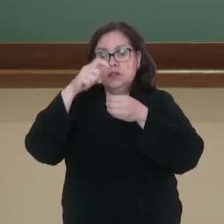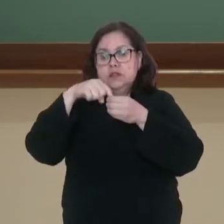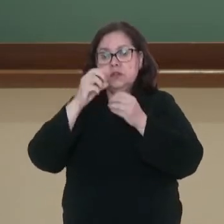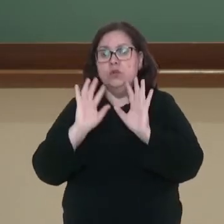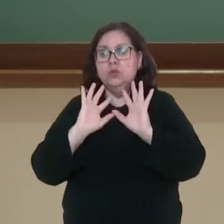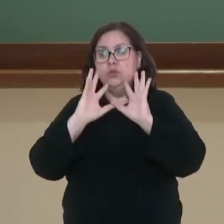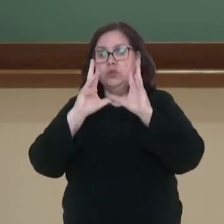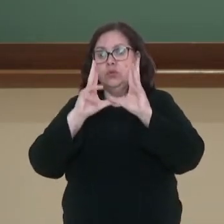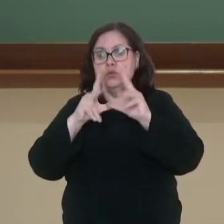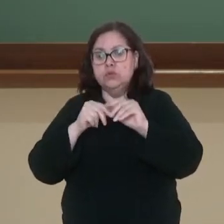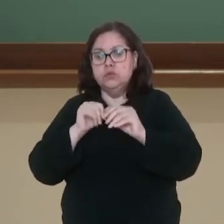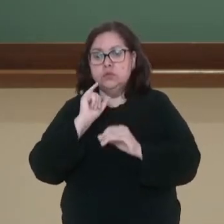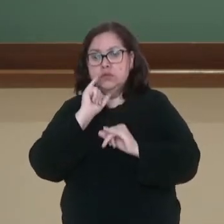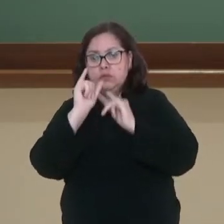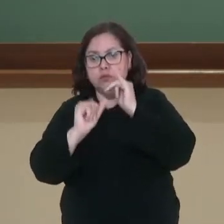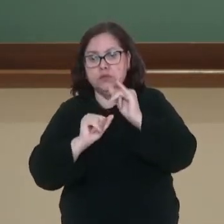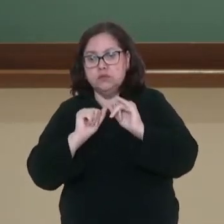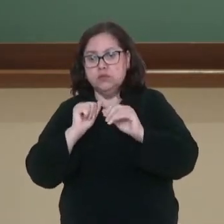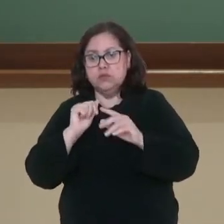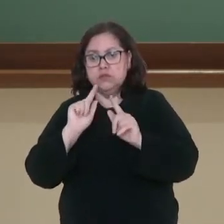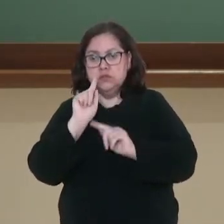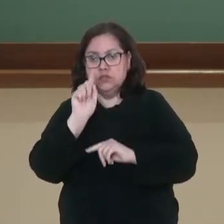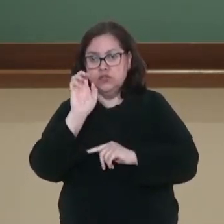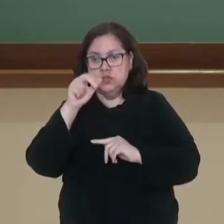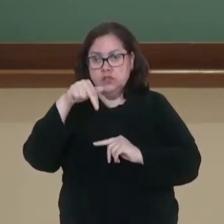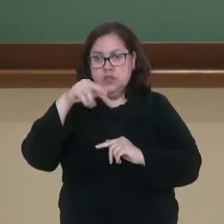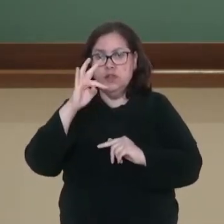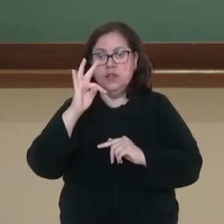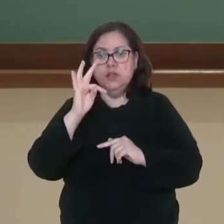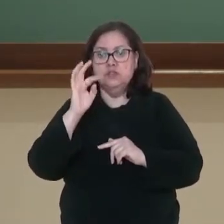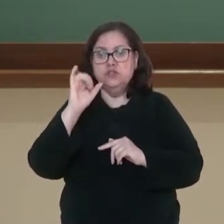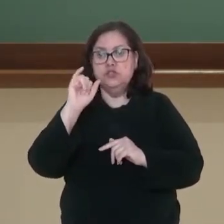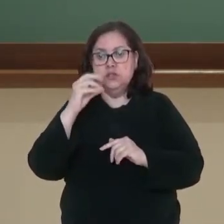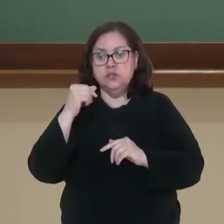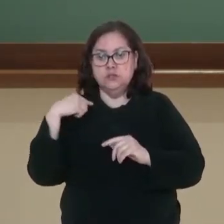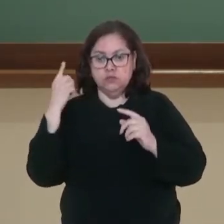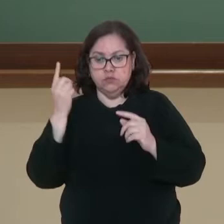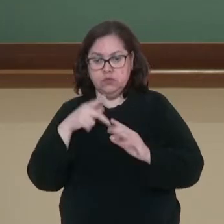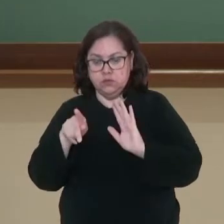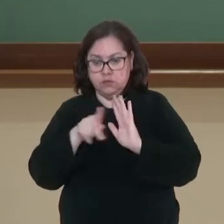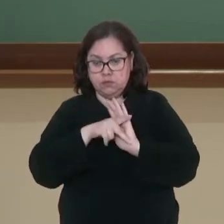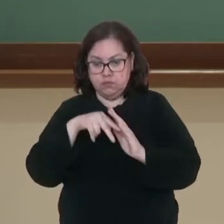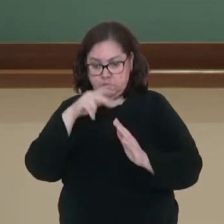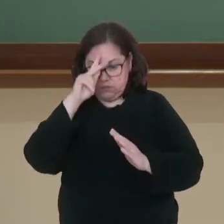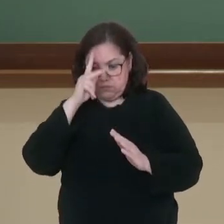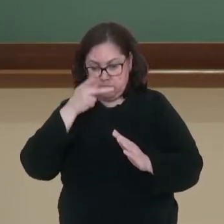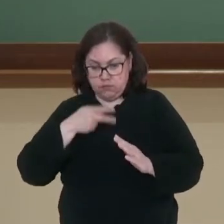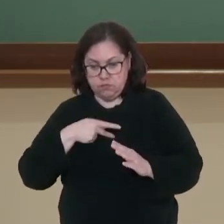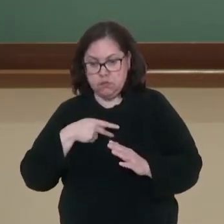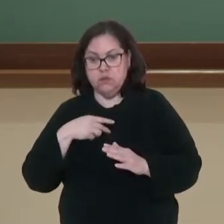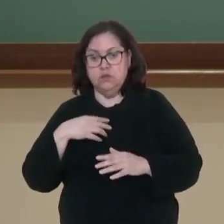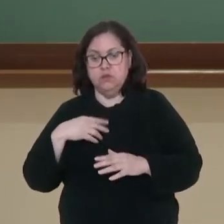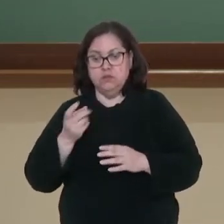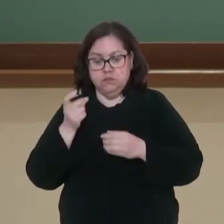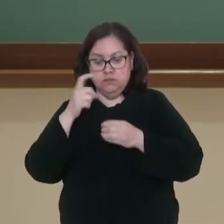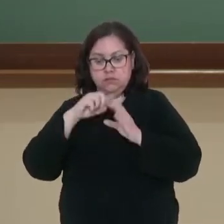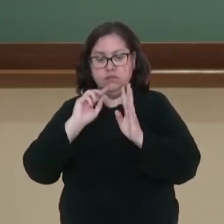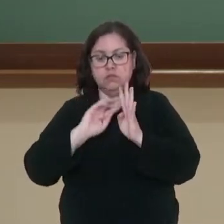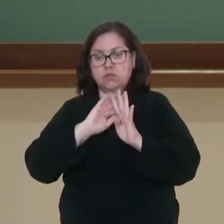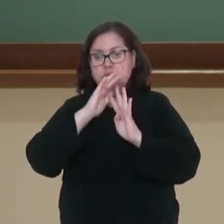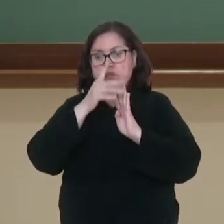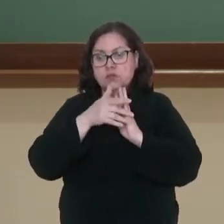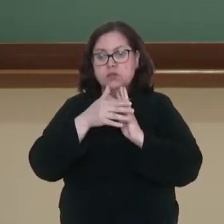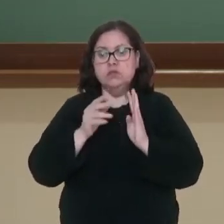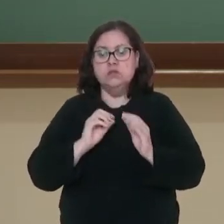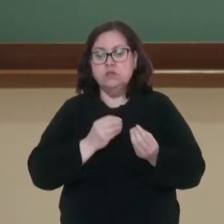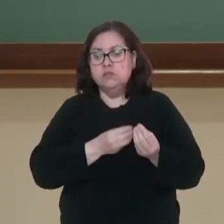todas as nossas informações genéticas que são nossas próprias para sintetizar as nossas proteínas, como são